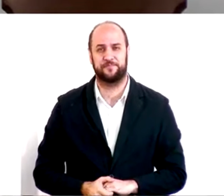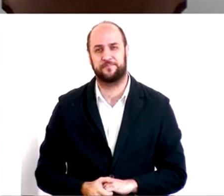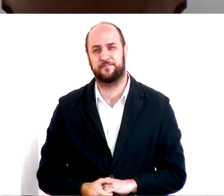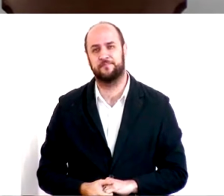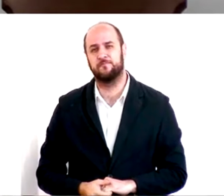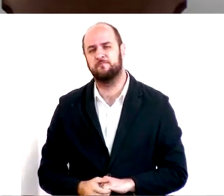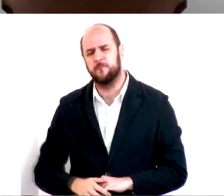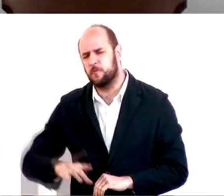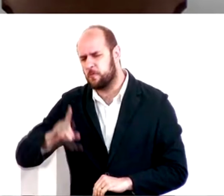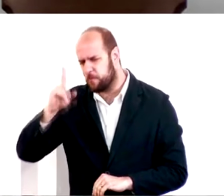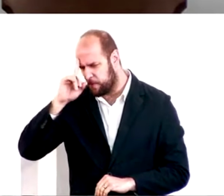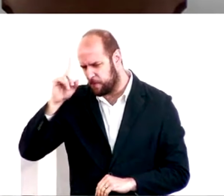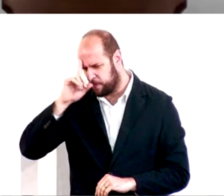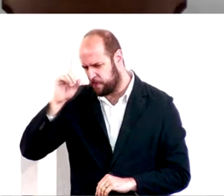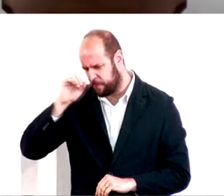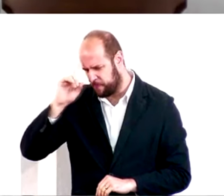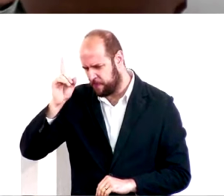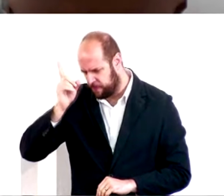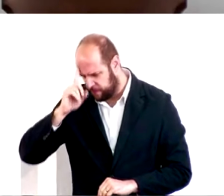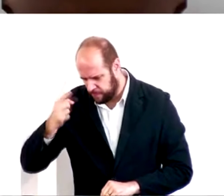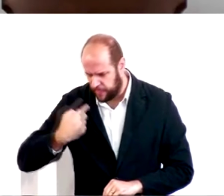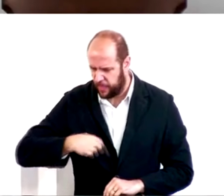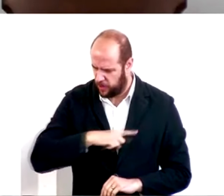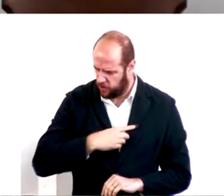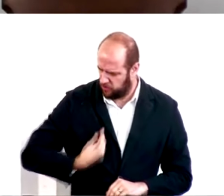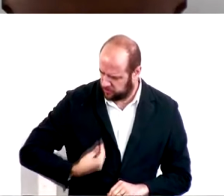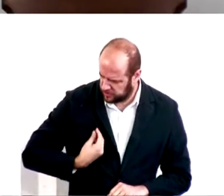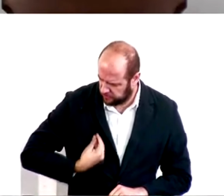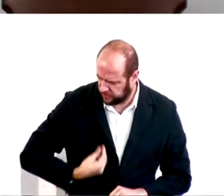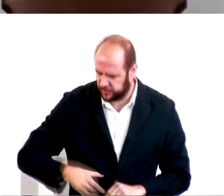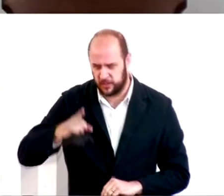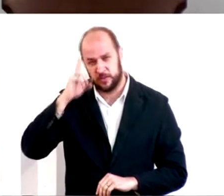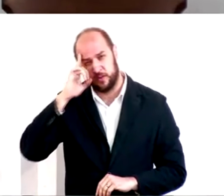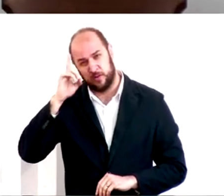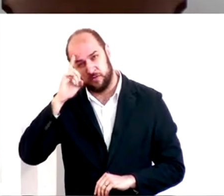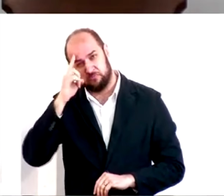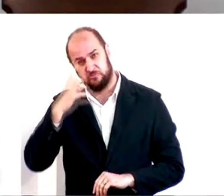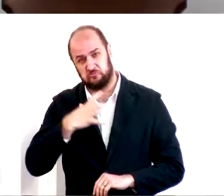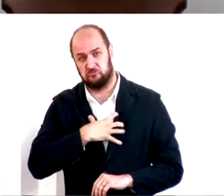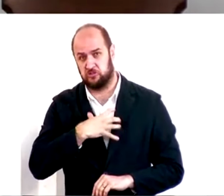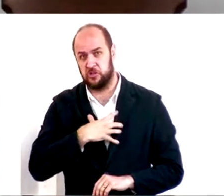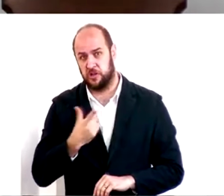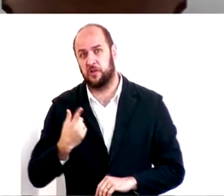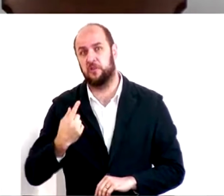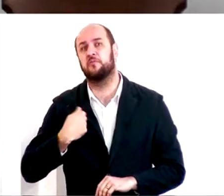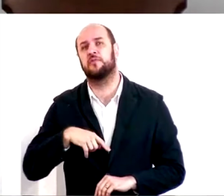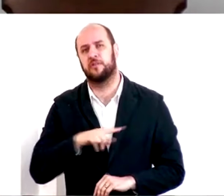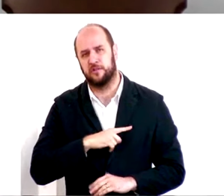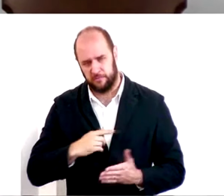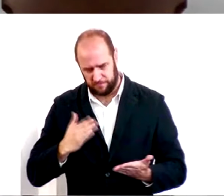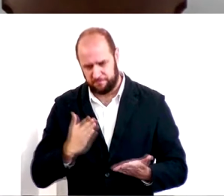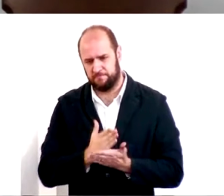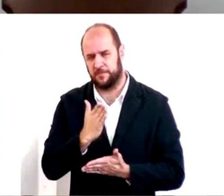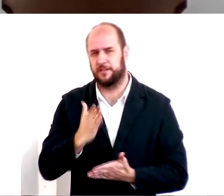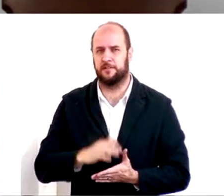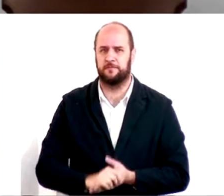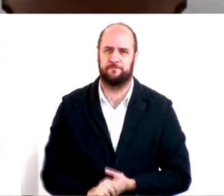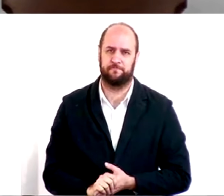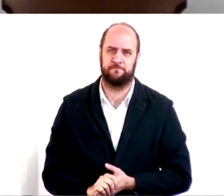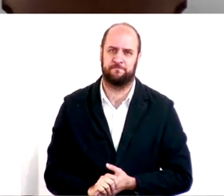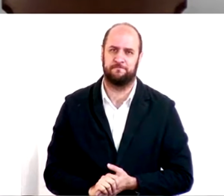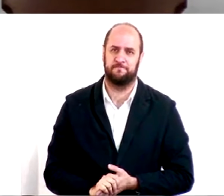Todos os dias dessa nossa vida, todos os dias, de alguma forma, nós passaremos por aflições. E elas vêm